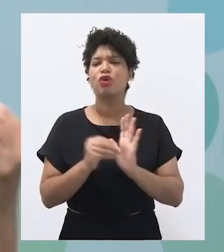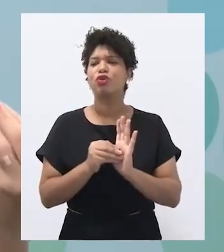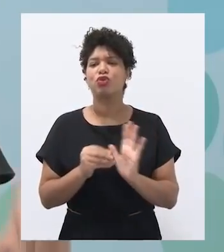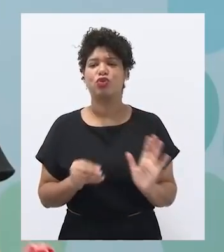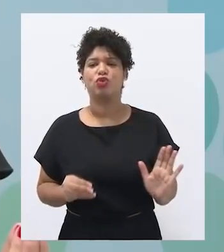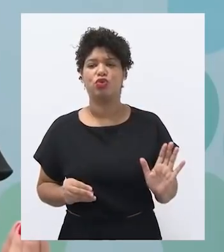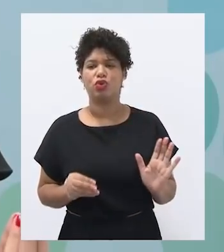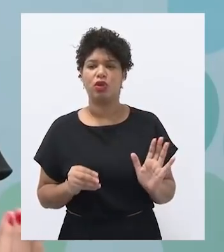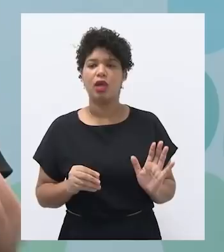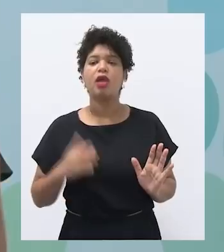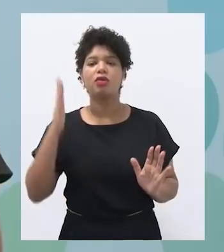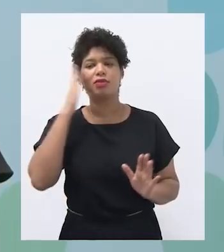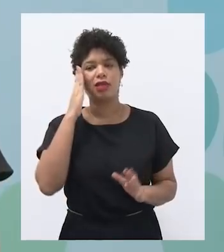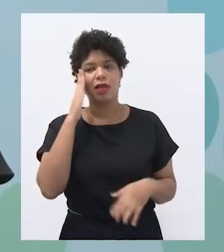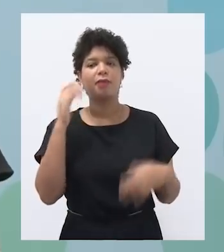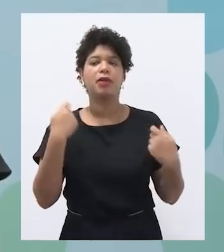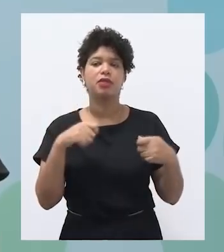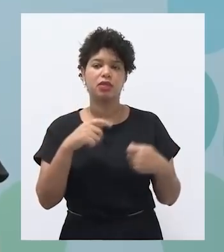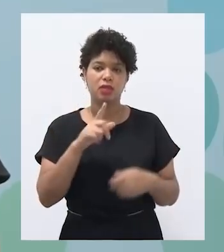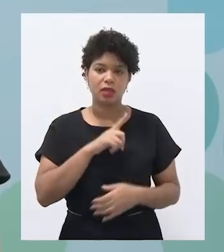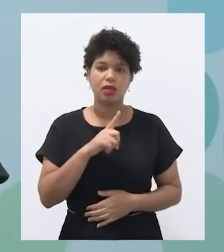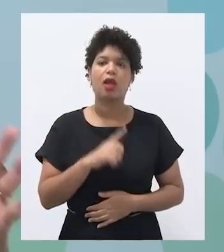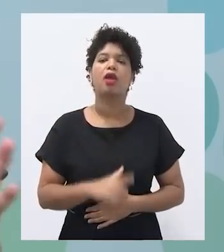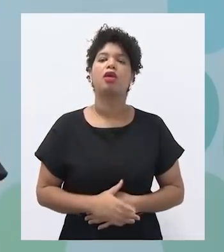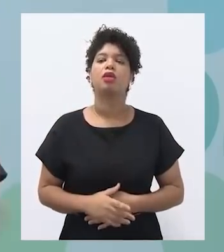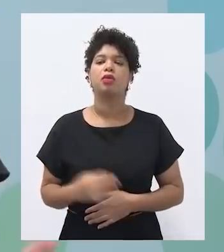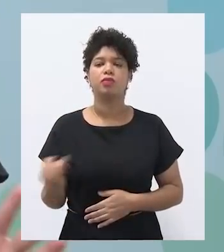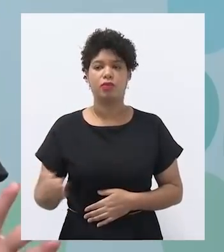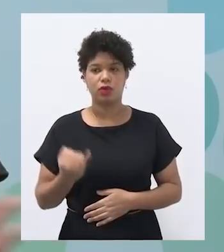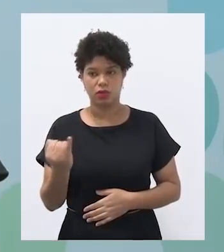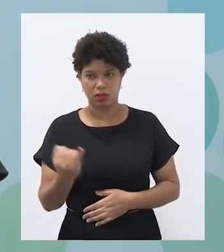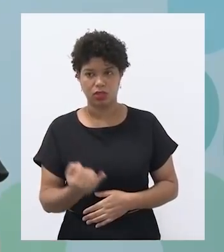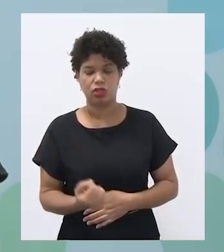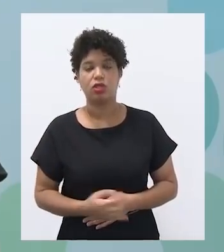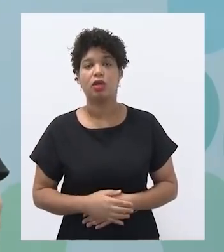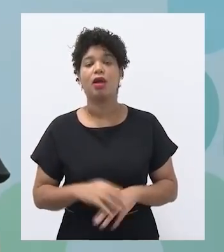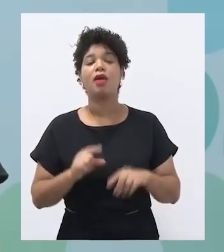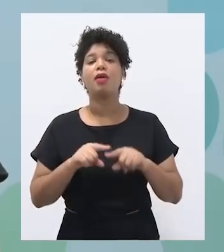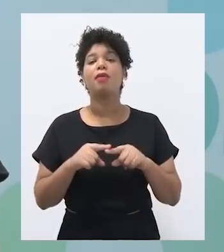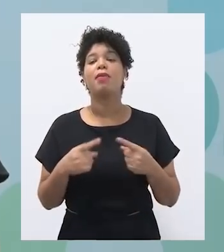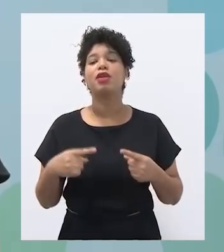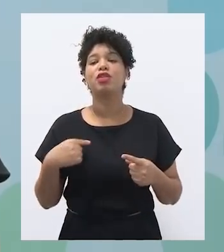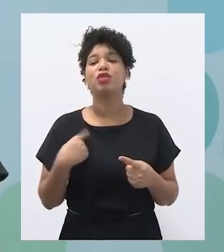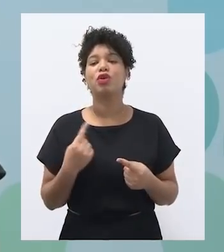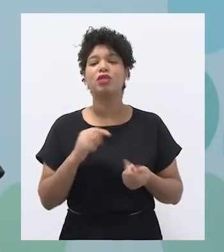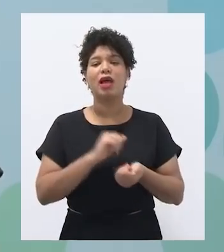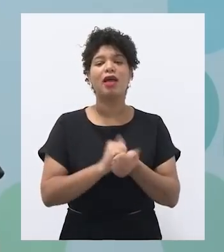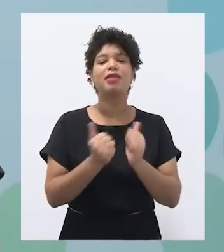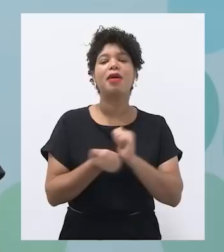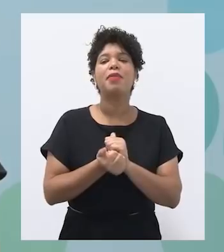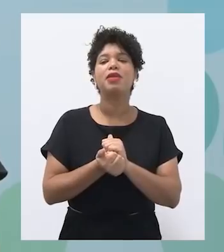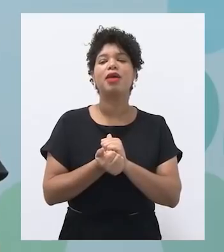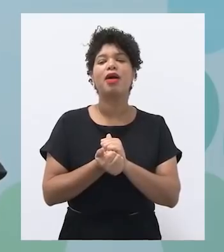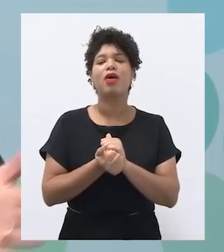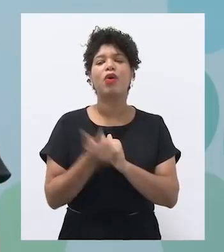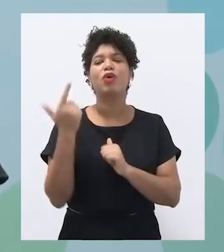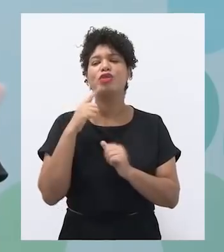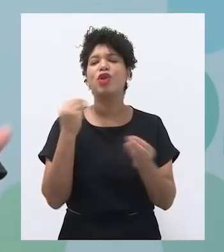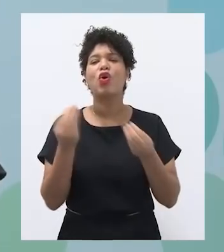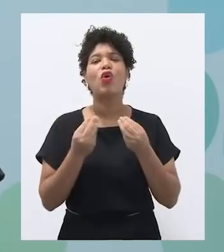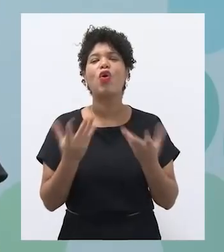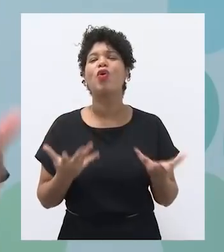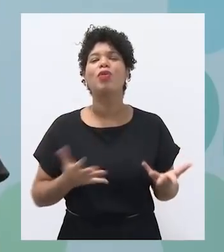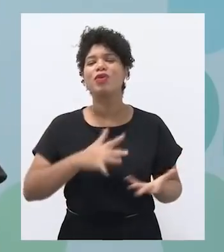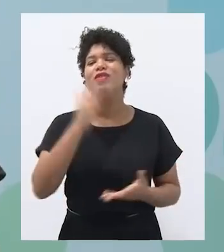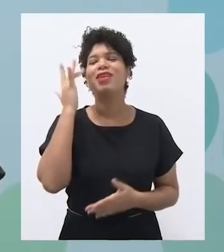que não seja necessário, é inevitável, mas como que a gente consegue colocar isso na conta,